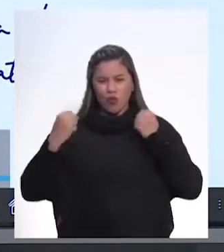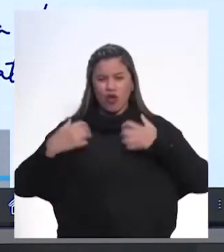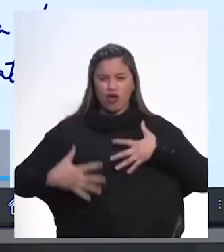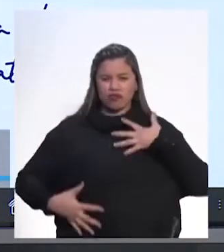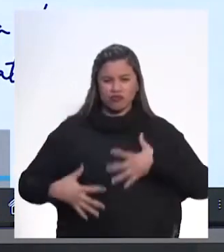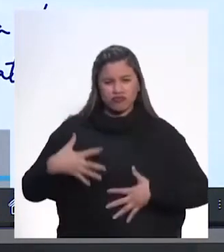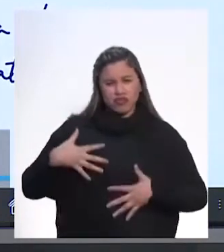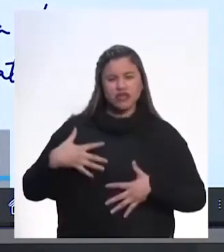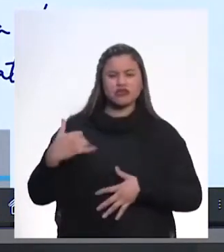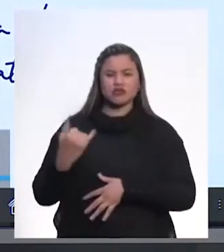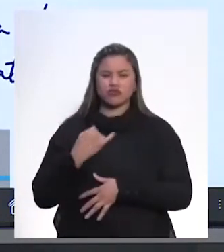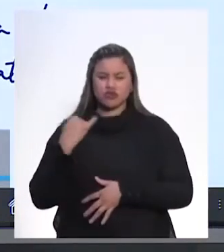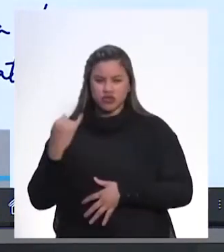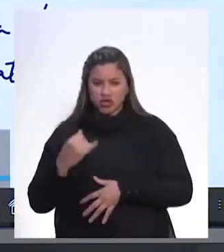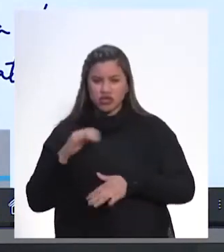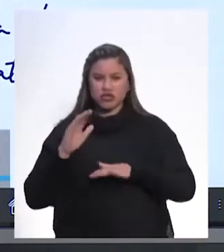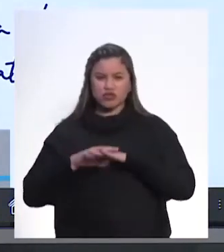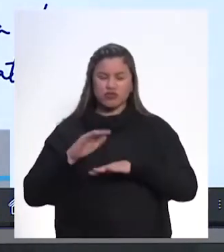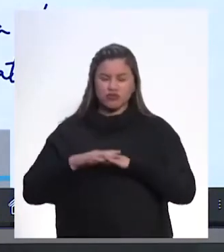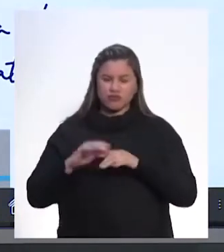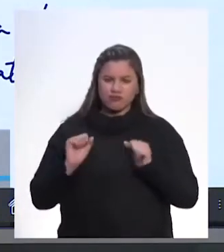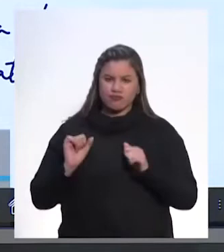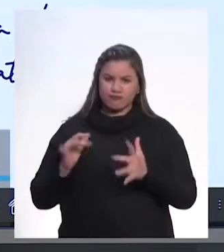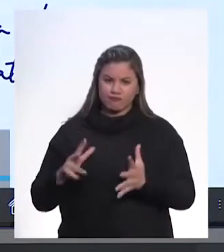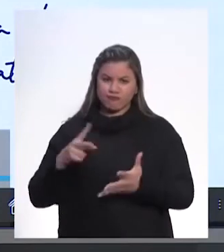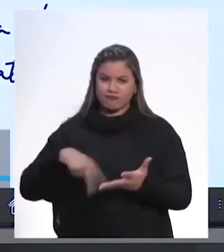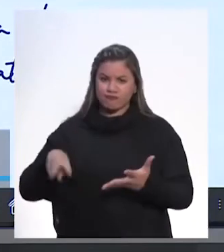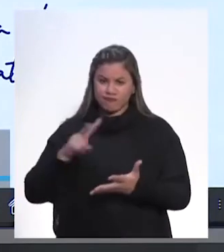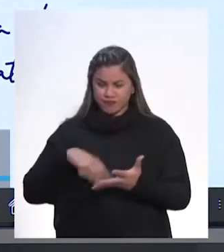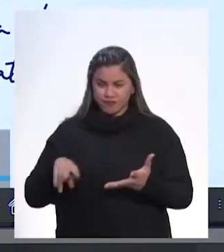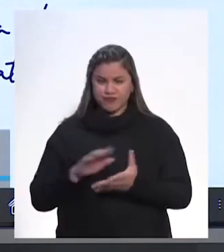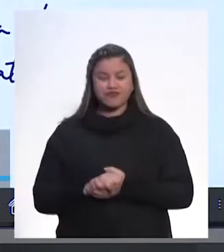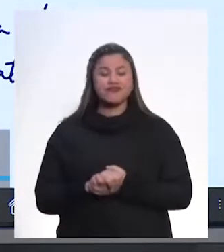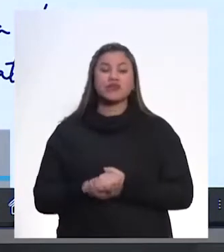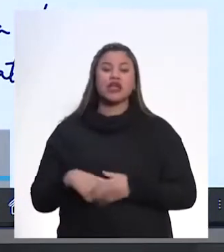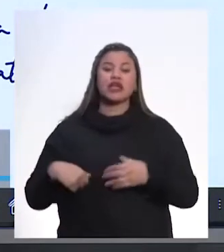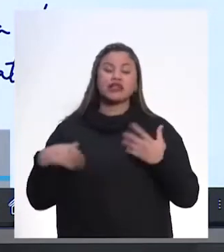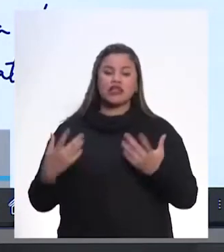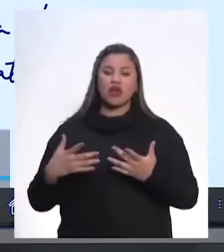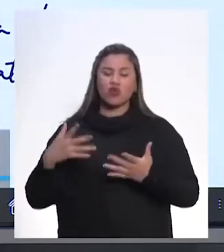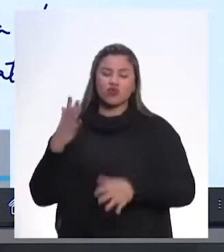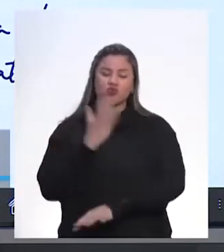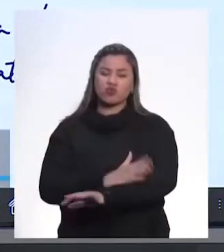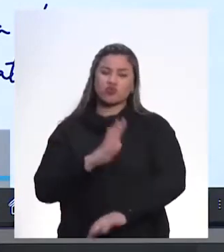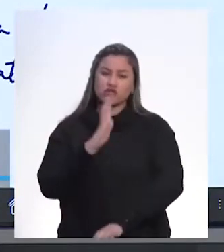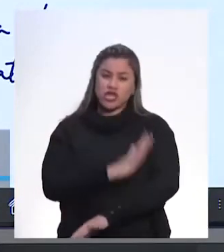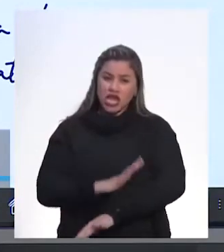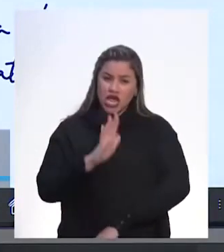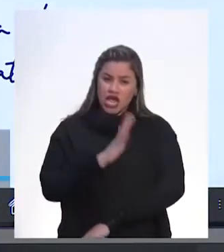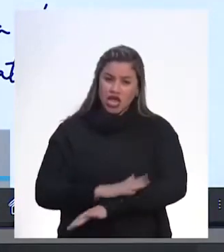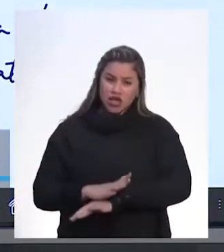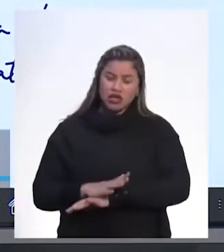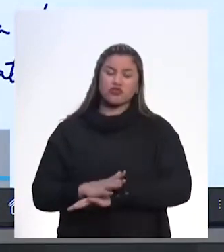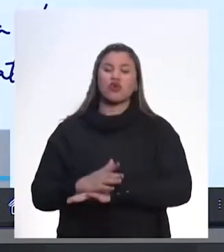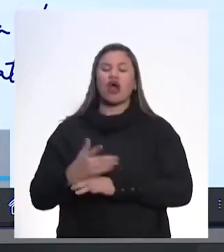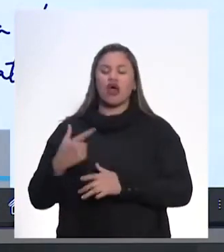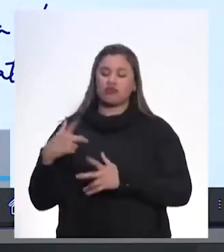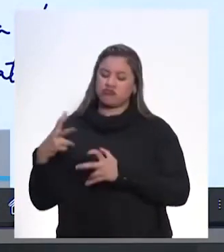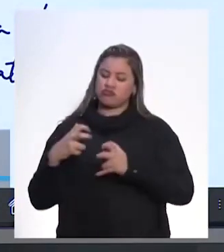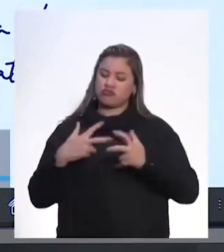é importante para as ações de dança? Através desse condicionamento, através do treino, você vai